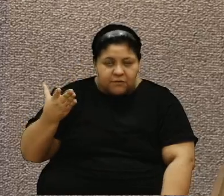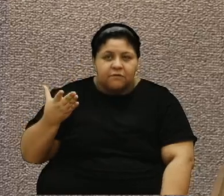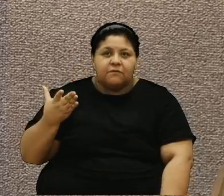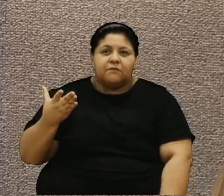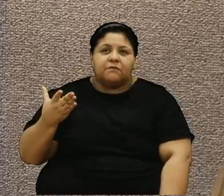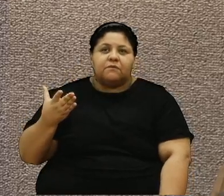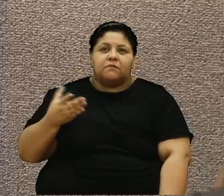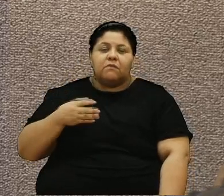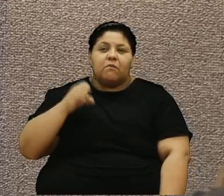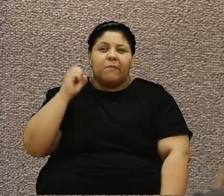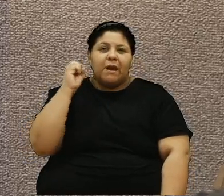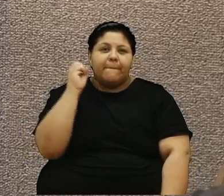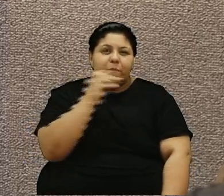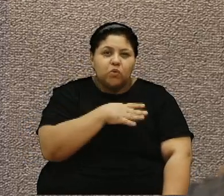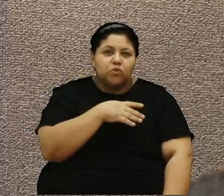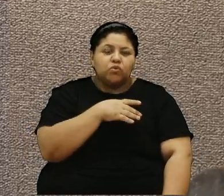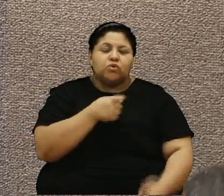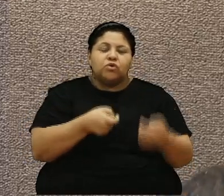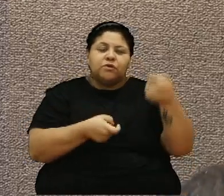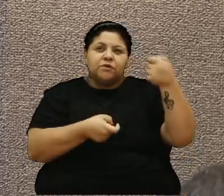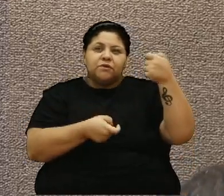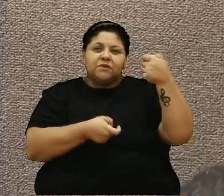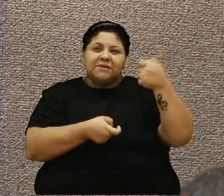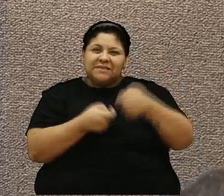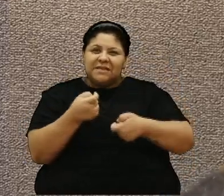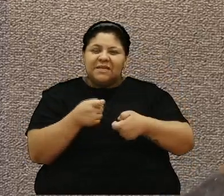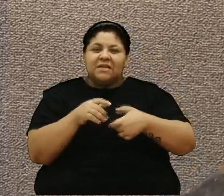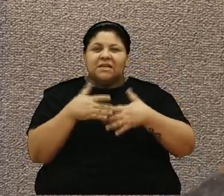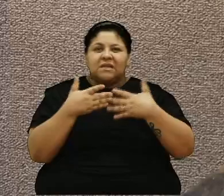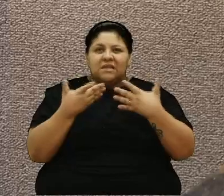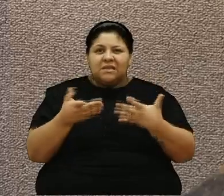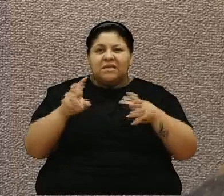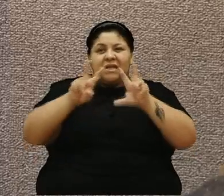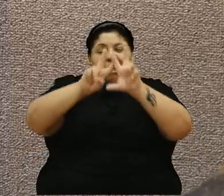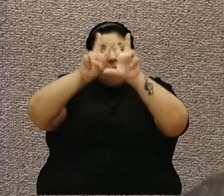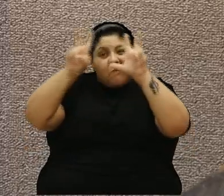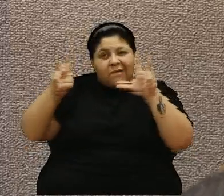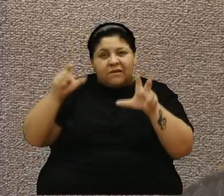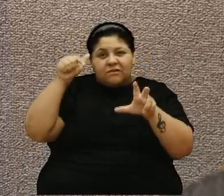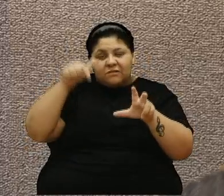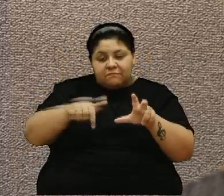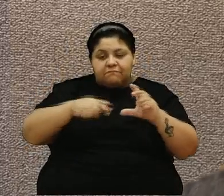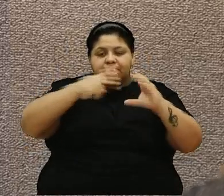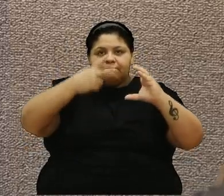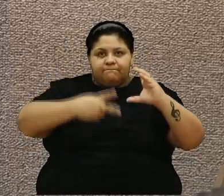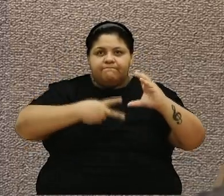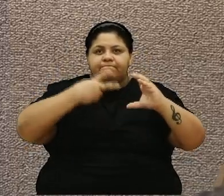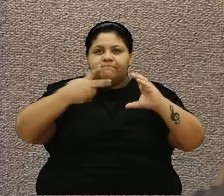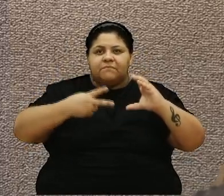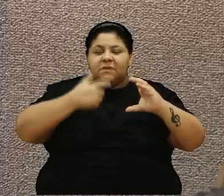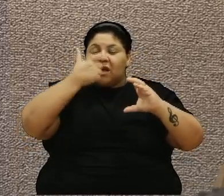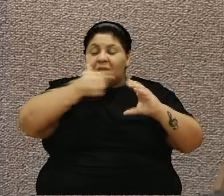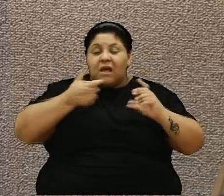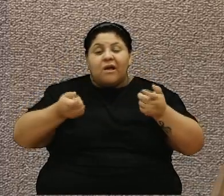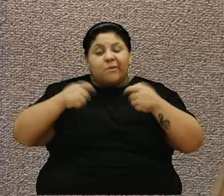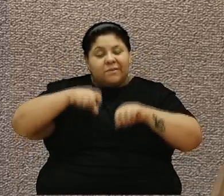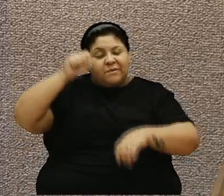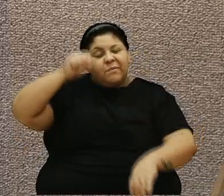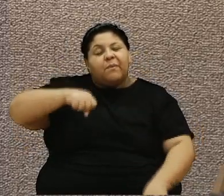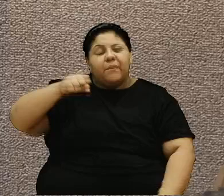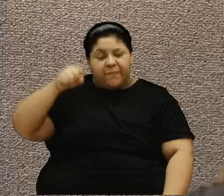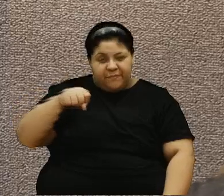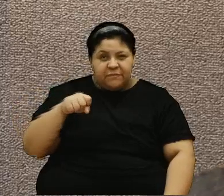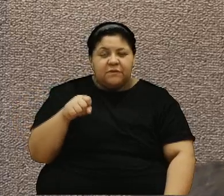para abusos sexuais. Então, é um assunto que ele está em voga e essa Câmara de Vereadores, Vossa Excelência, acho que nós precisamos sim